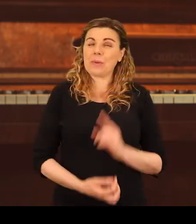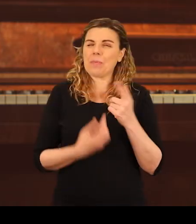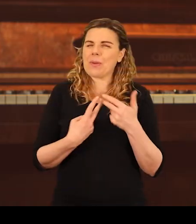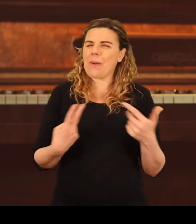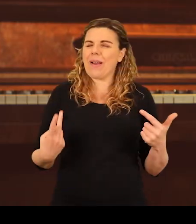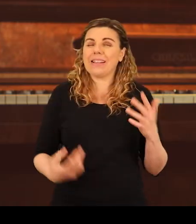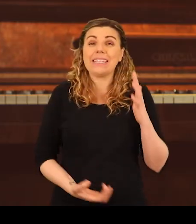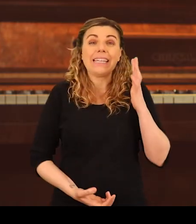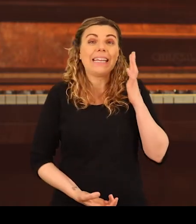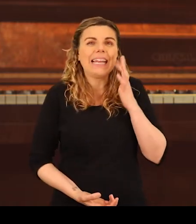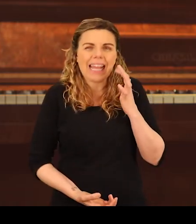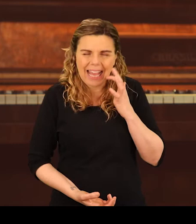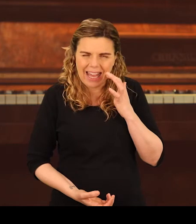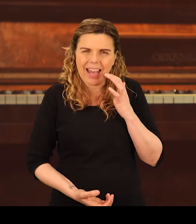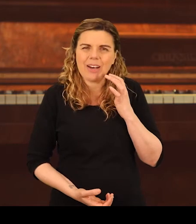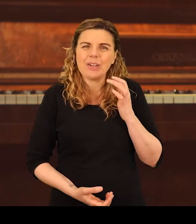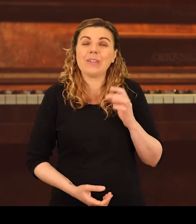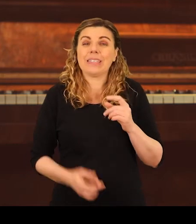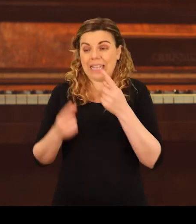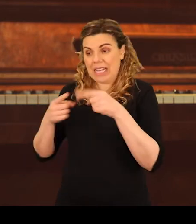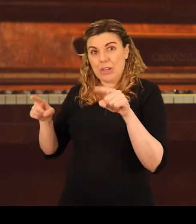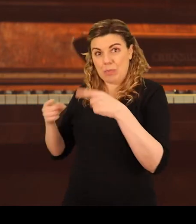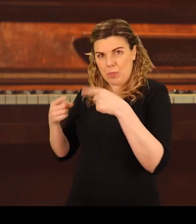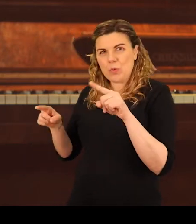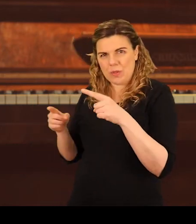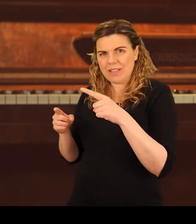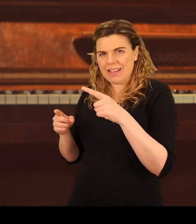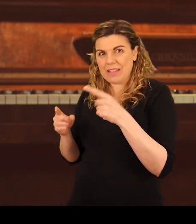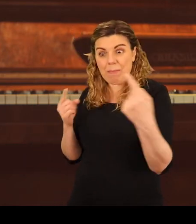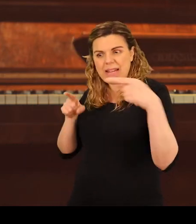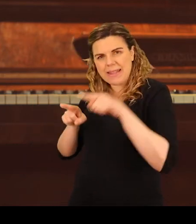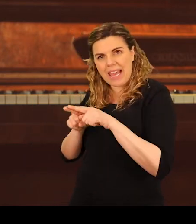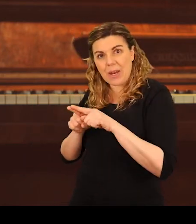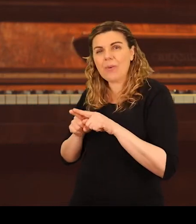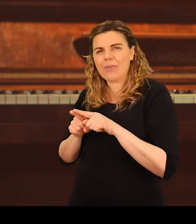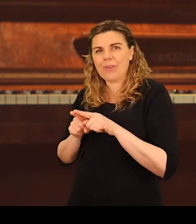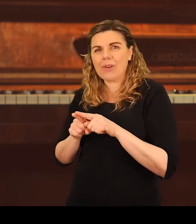Uma das coisas mais legais De volta à sala. Que chegaram das letras dos compositores